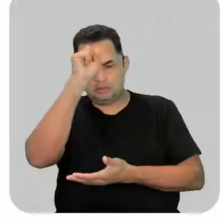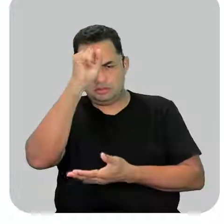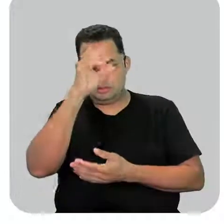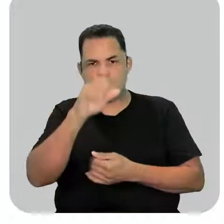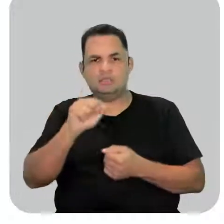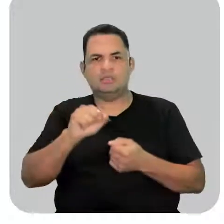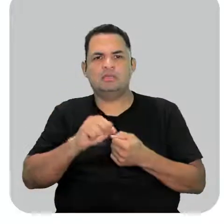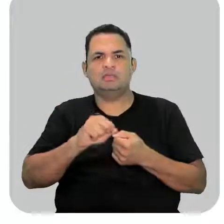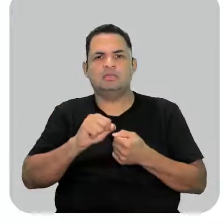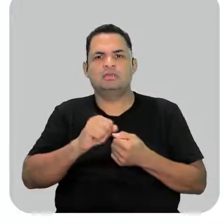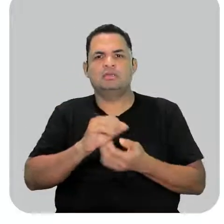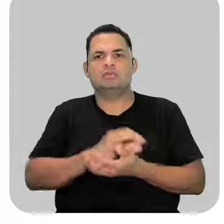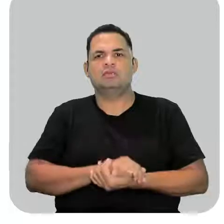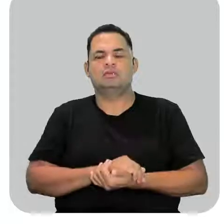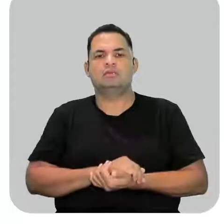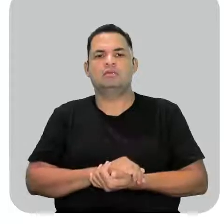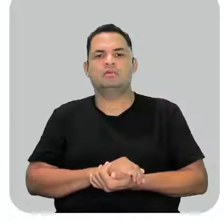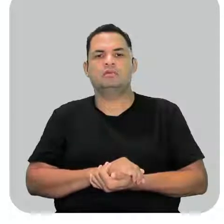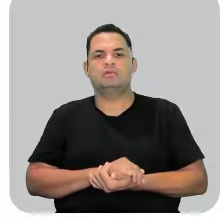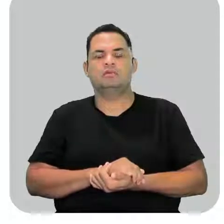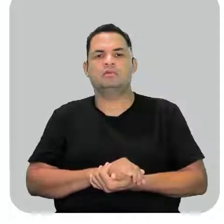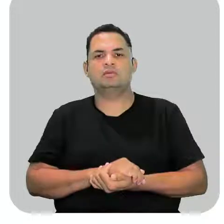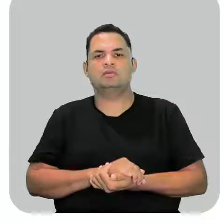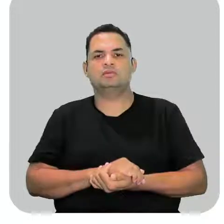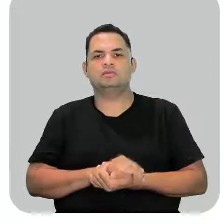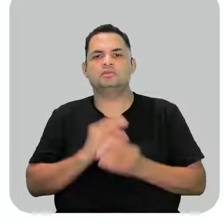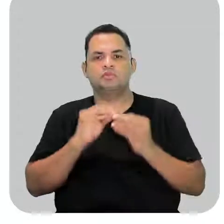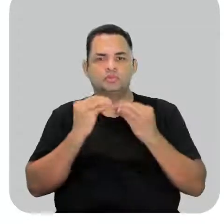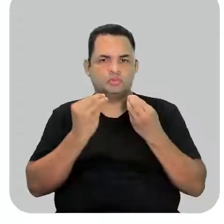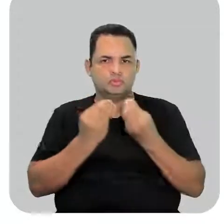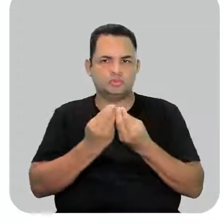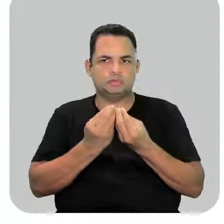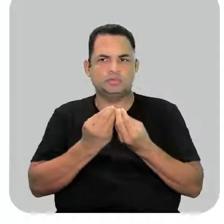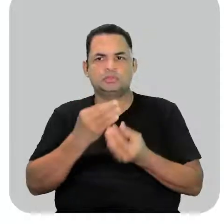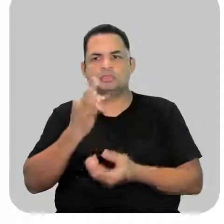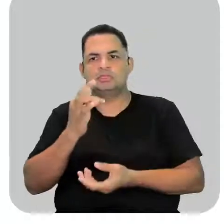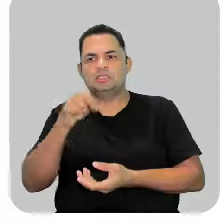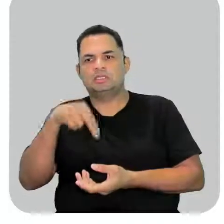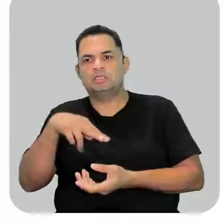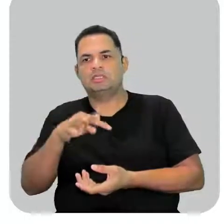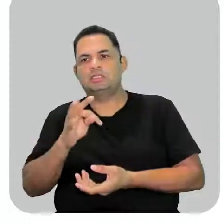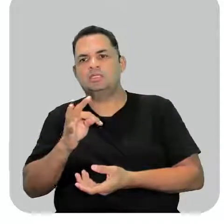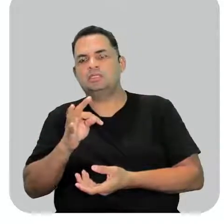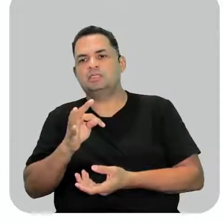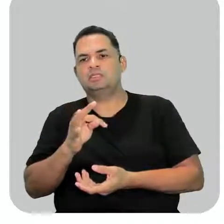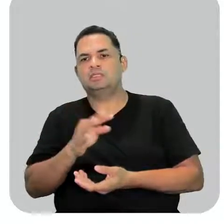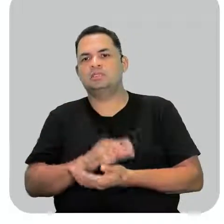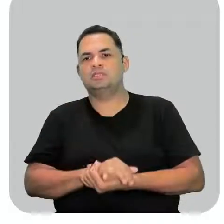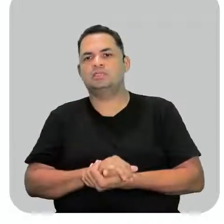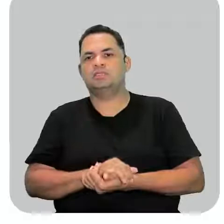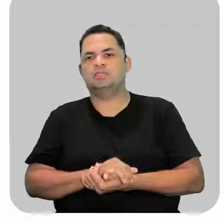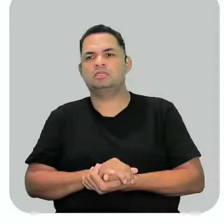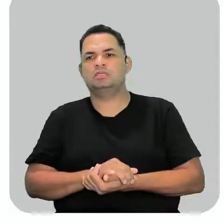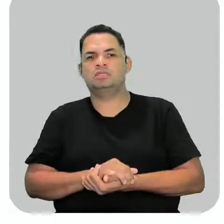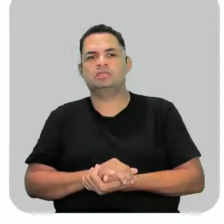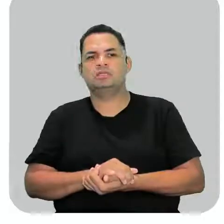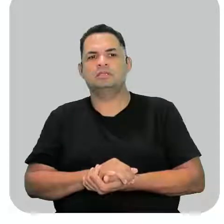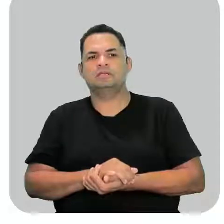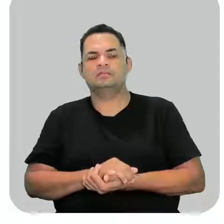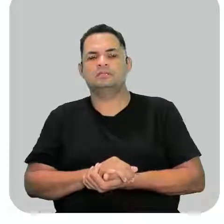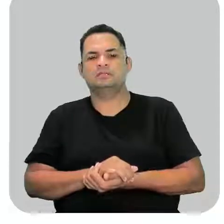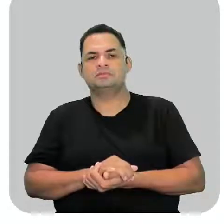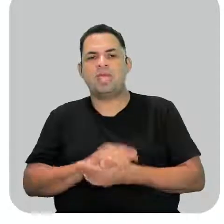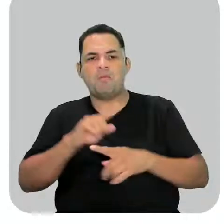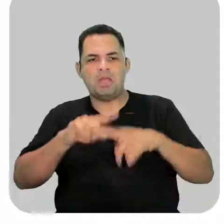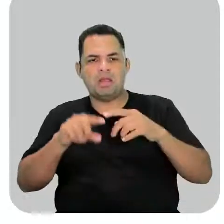Fazendo, que fala o seguinte: o composto trinitrotolueno, TNT, é